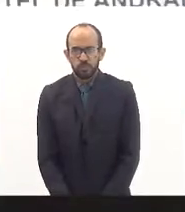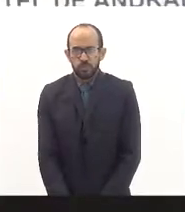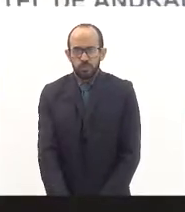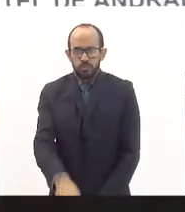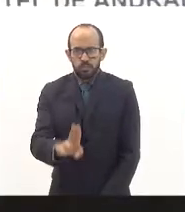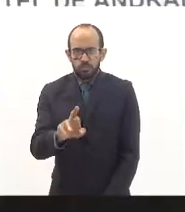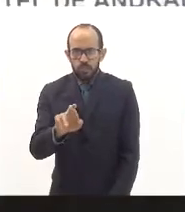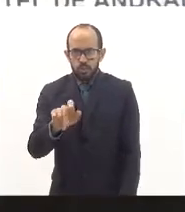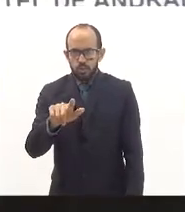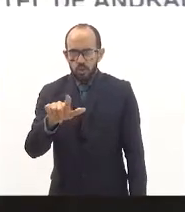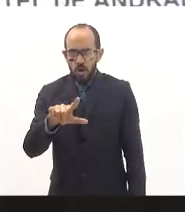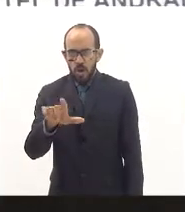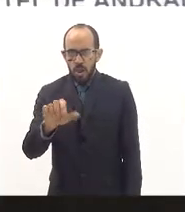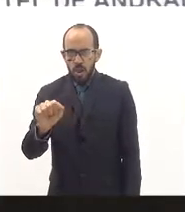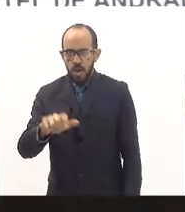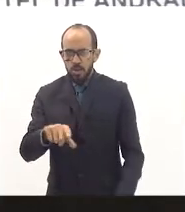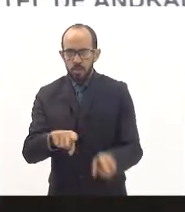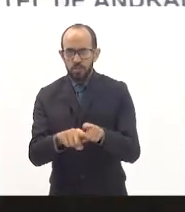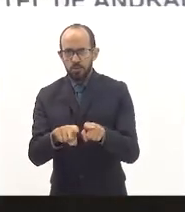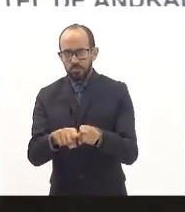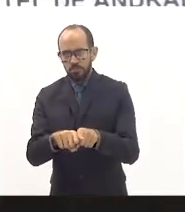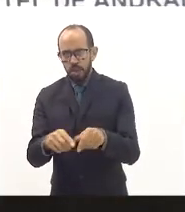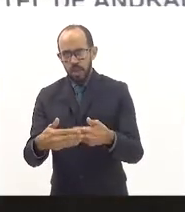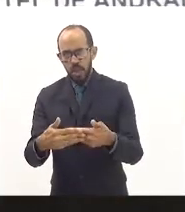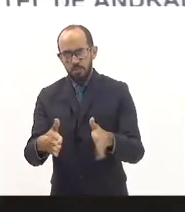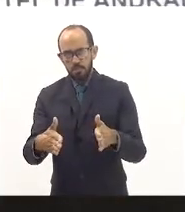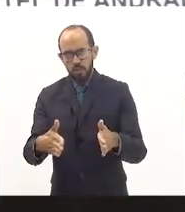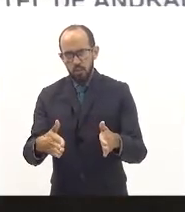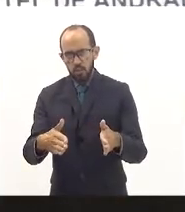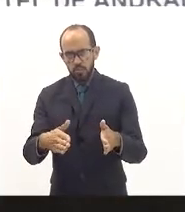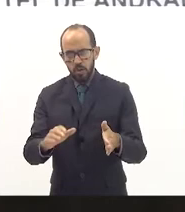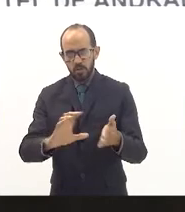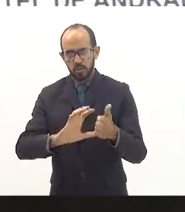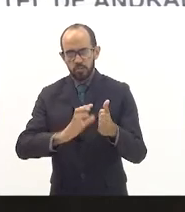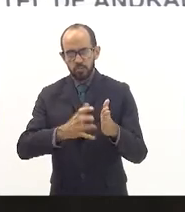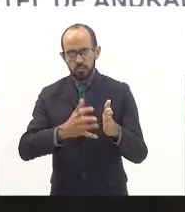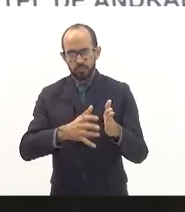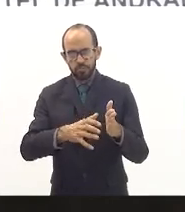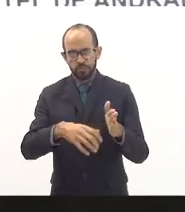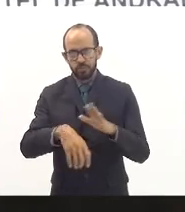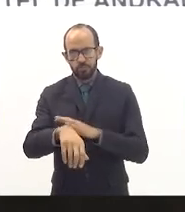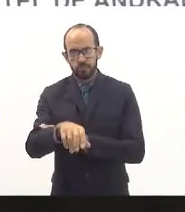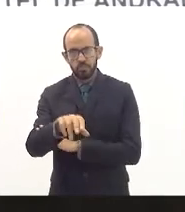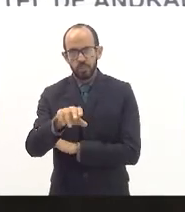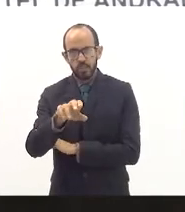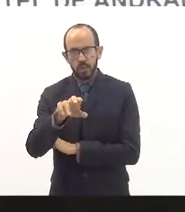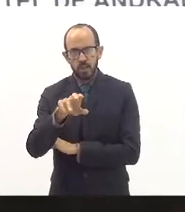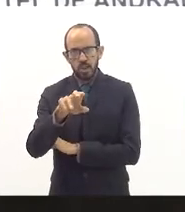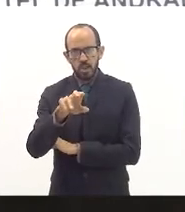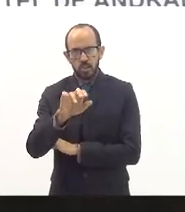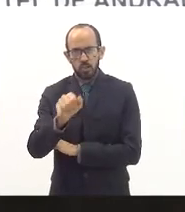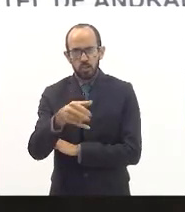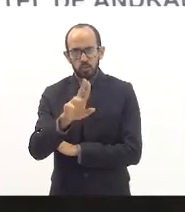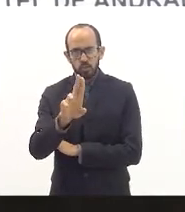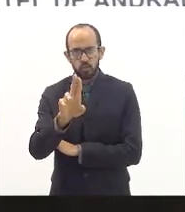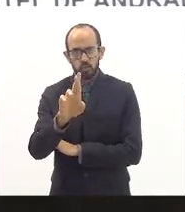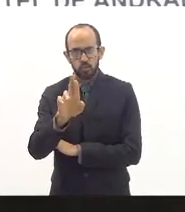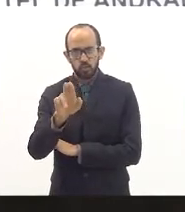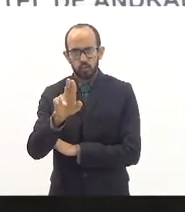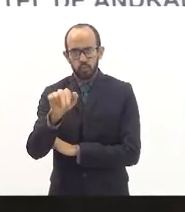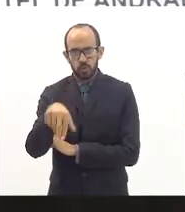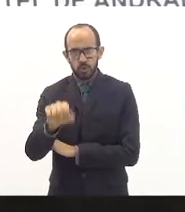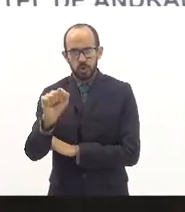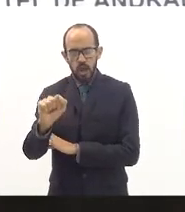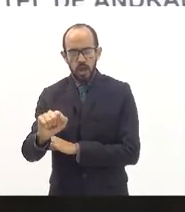Brizola abriu também as portas do PDT para Juruna, defensor da causa indígena,